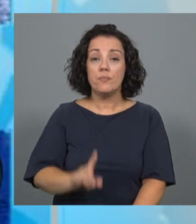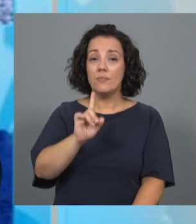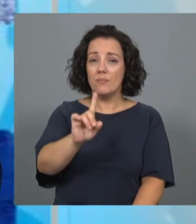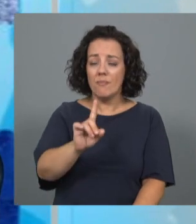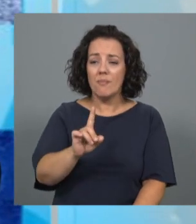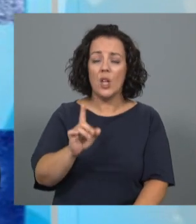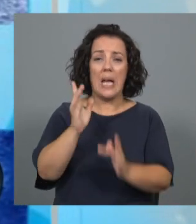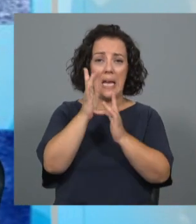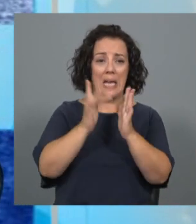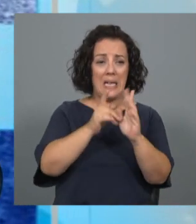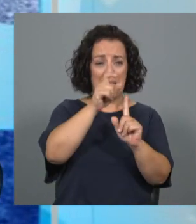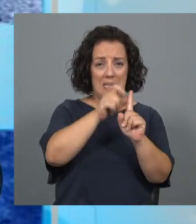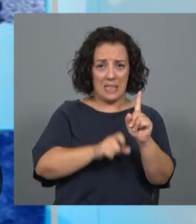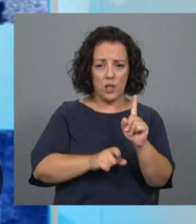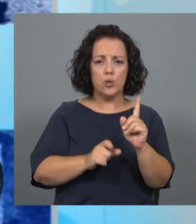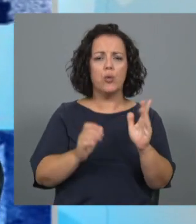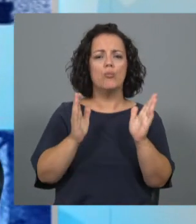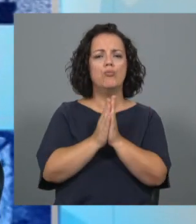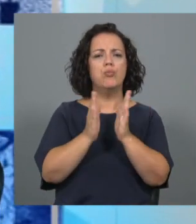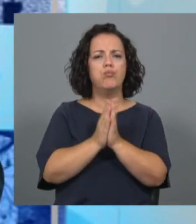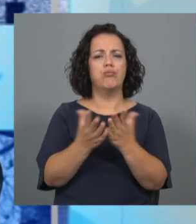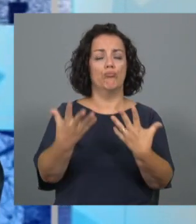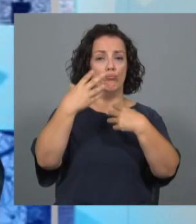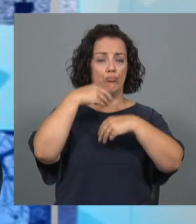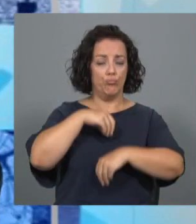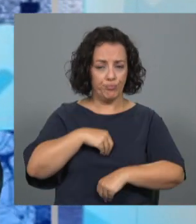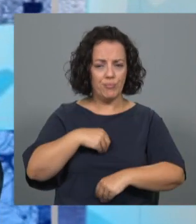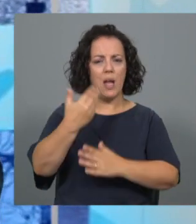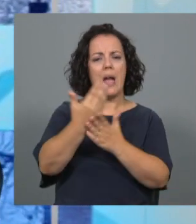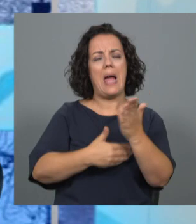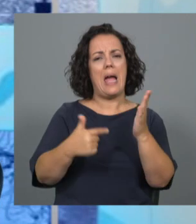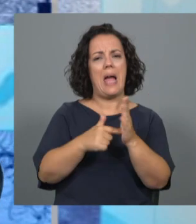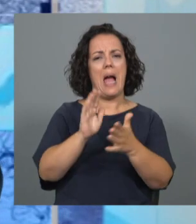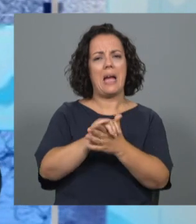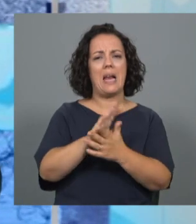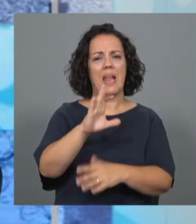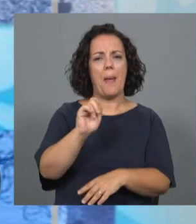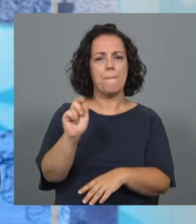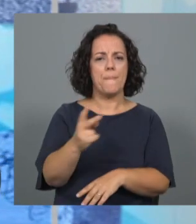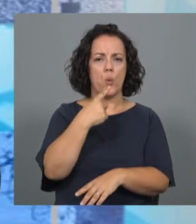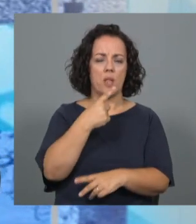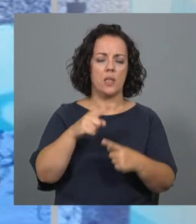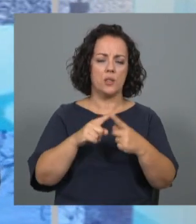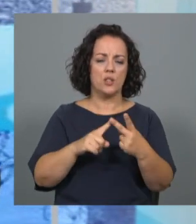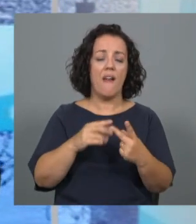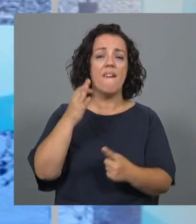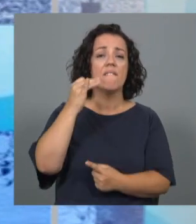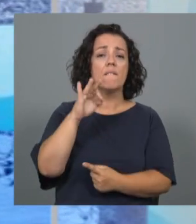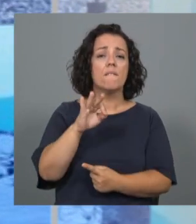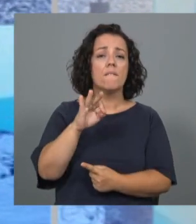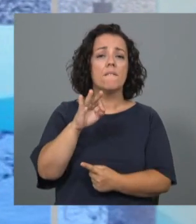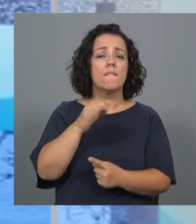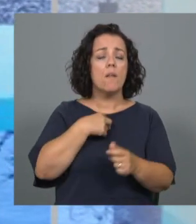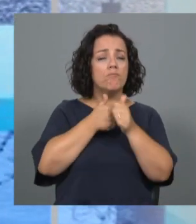de Cristo é definido na carta aos Hebreus com 2 palavrinhas: fiel e misericordioso.